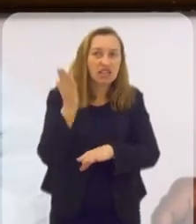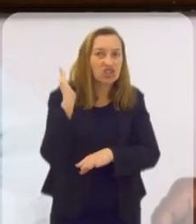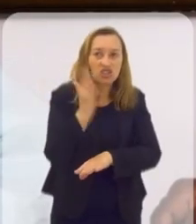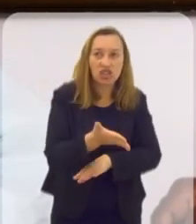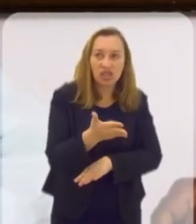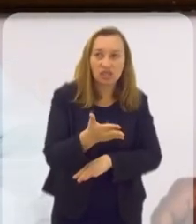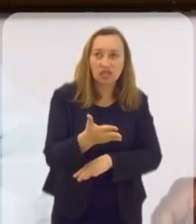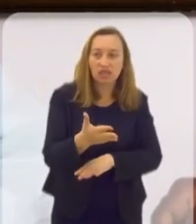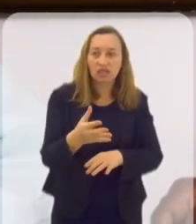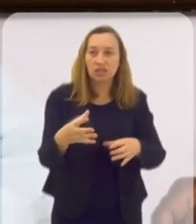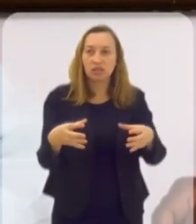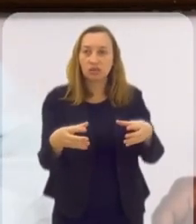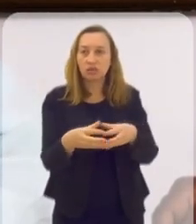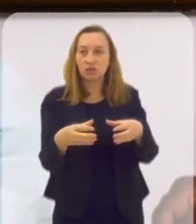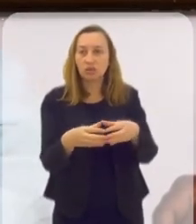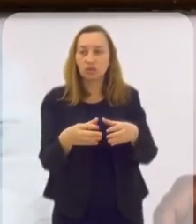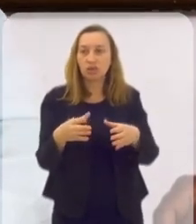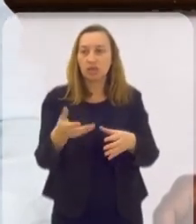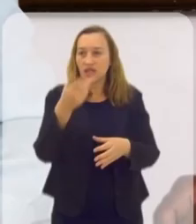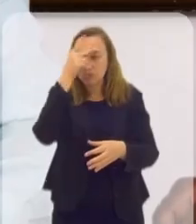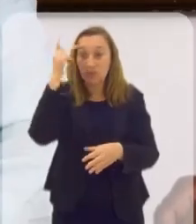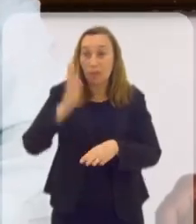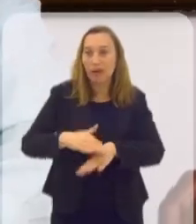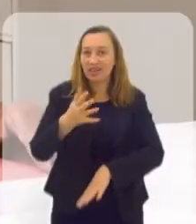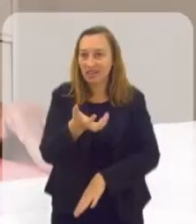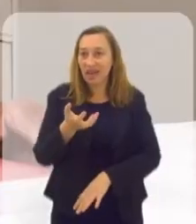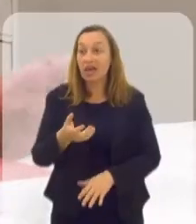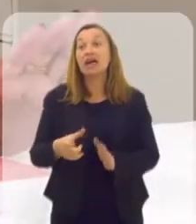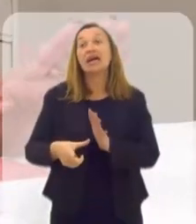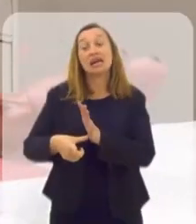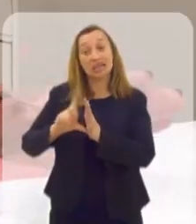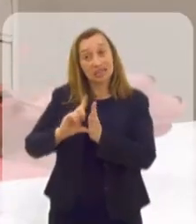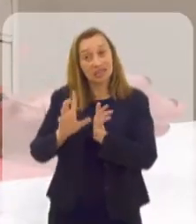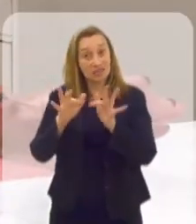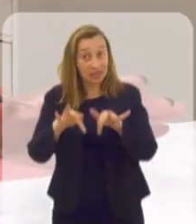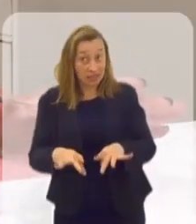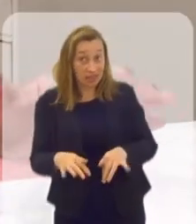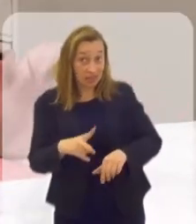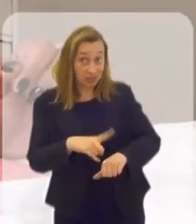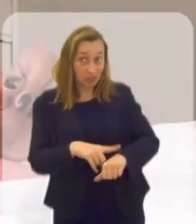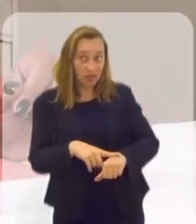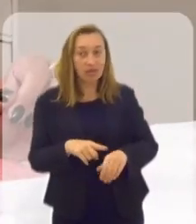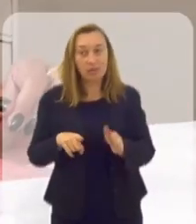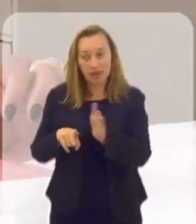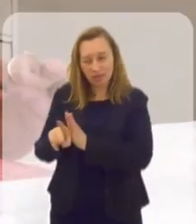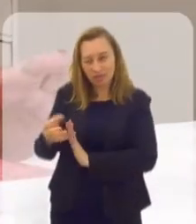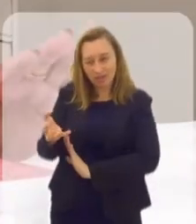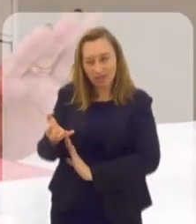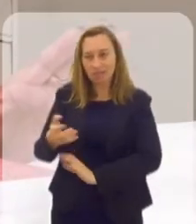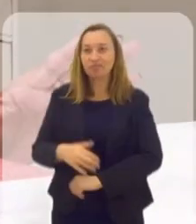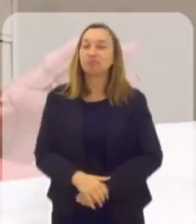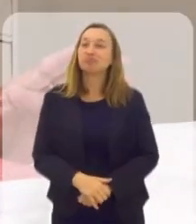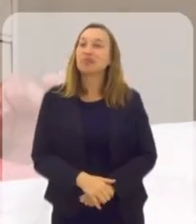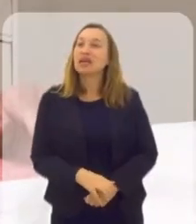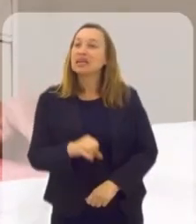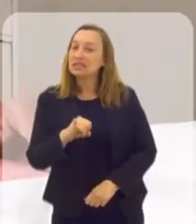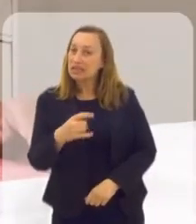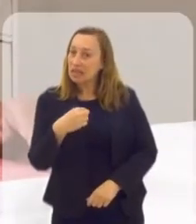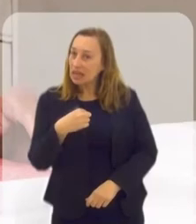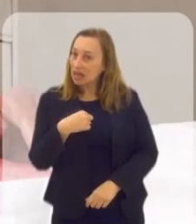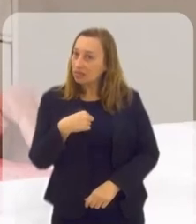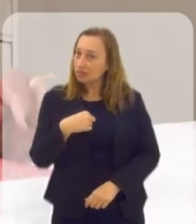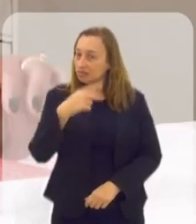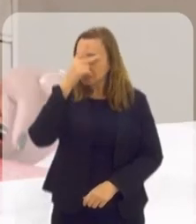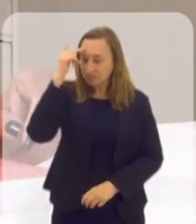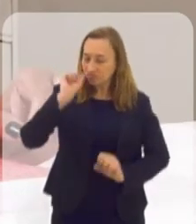entrar diretamente na mediunidade, que é o que as pessoas mais querem. Então, antes de encerrar esse bloco, eu queria te fazer uma pergunta. Se